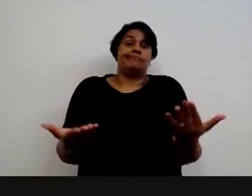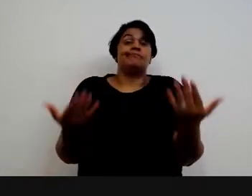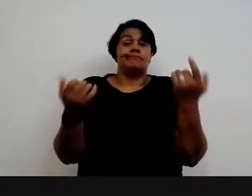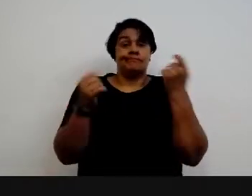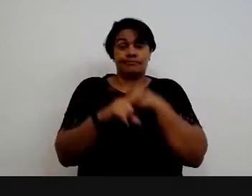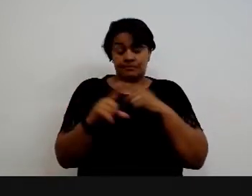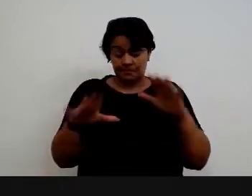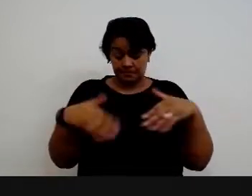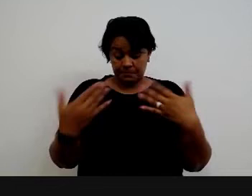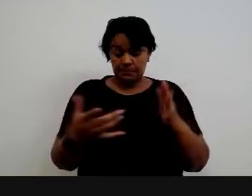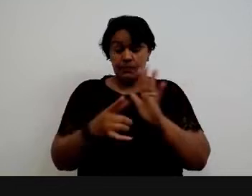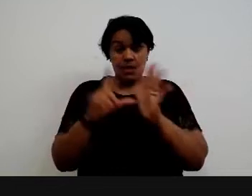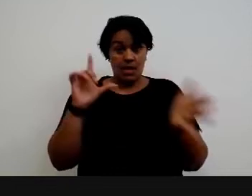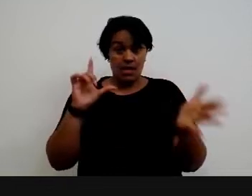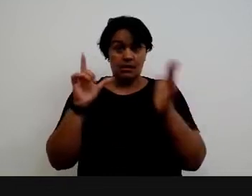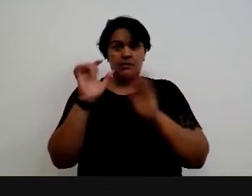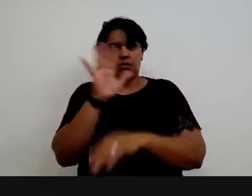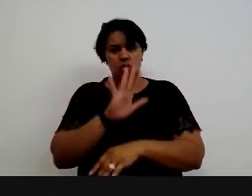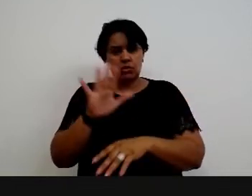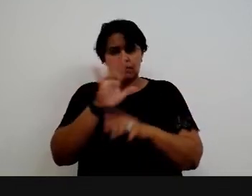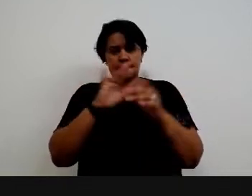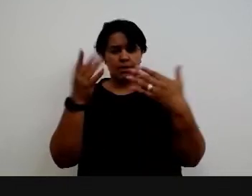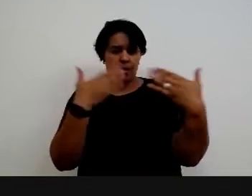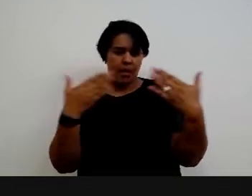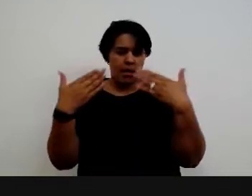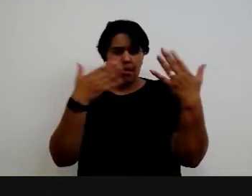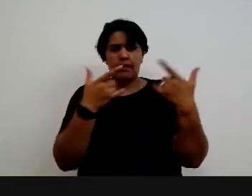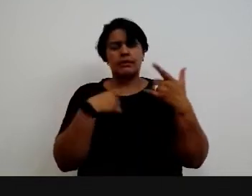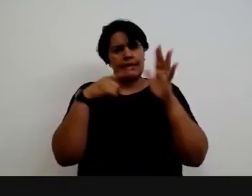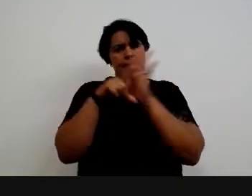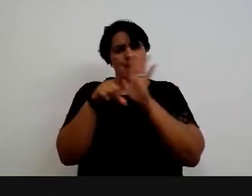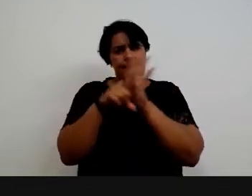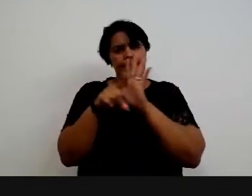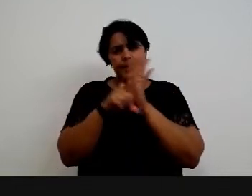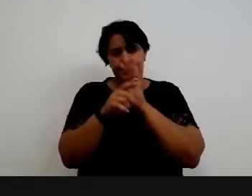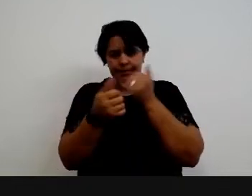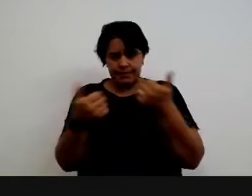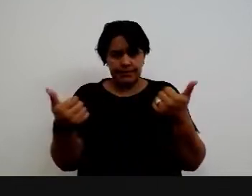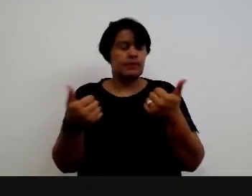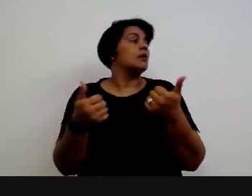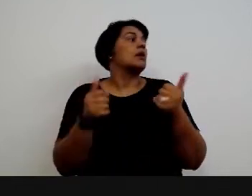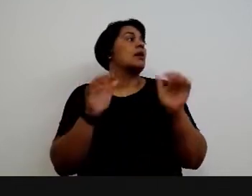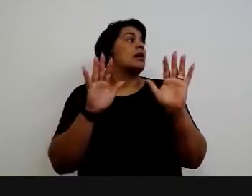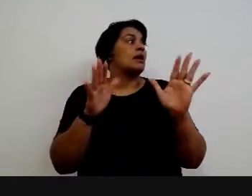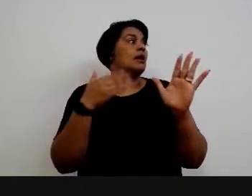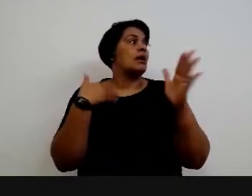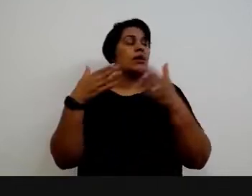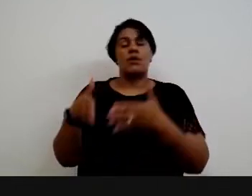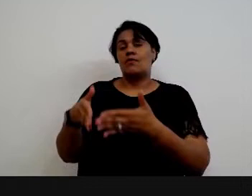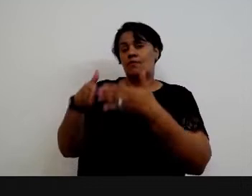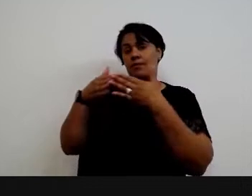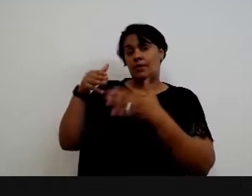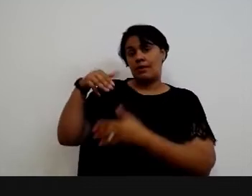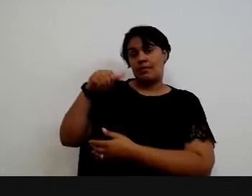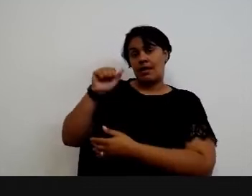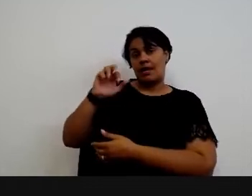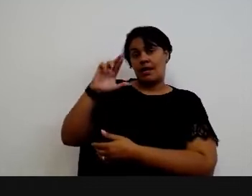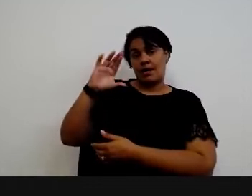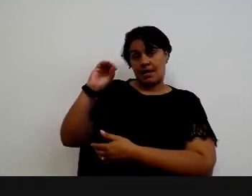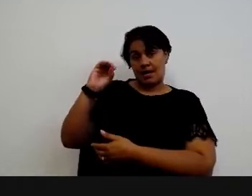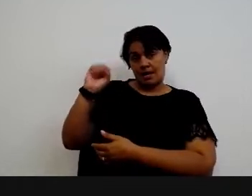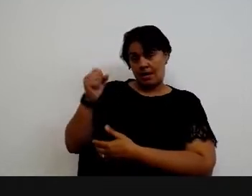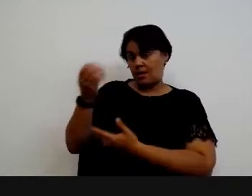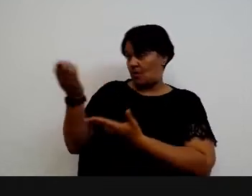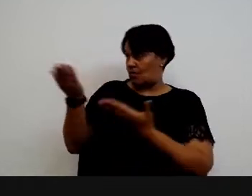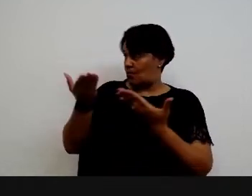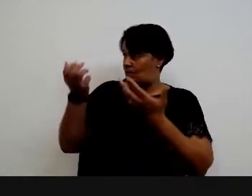antes de a gente fazer os comentários gerais e também algumas perguntas que estão chegando aqui, eu vou pedir para o Marcos contar como é que